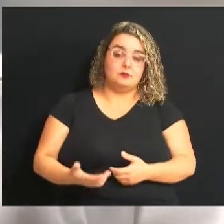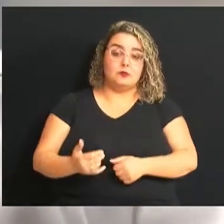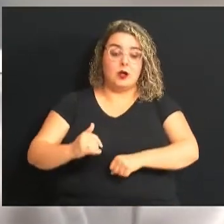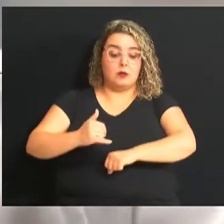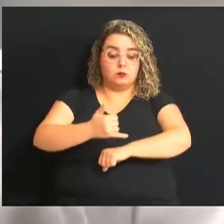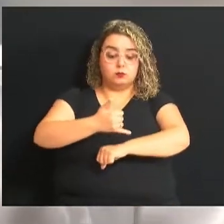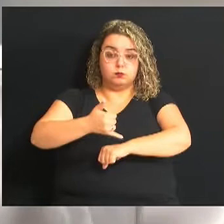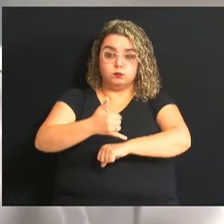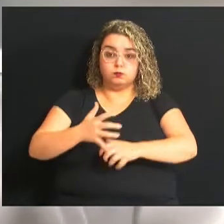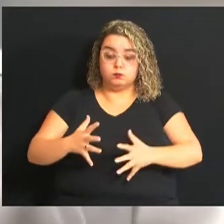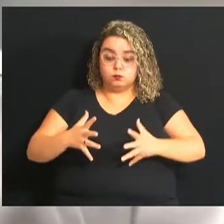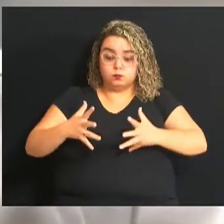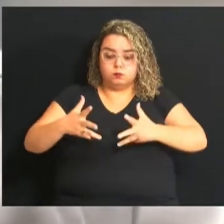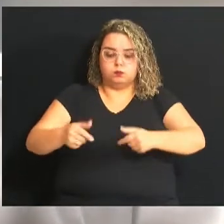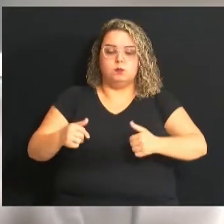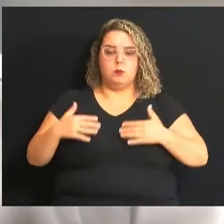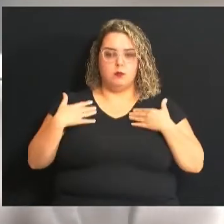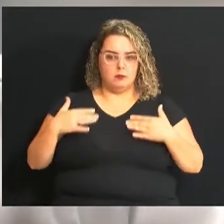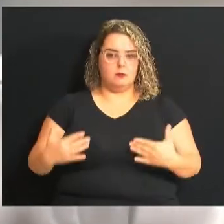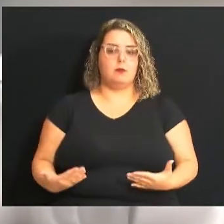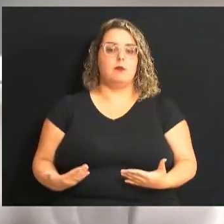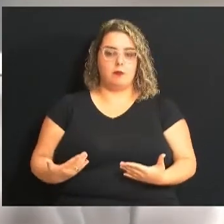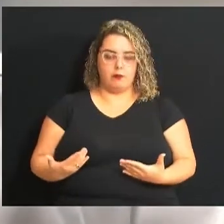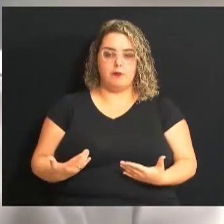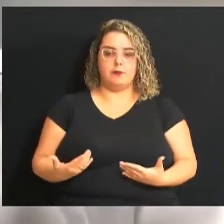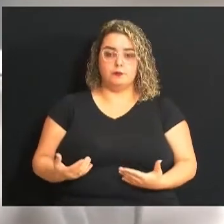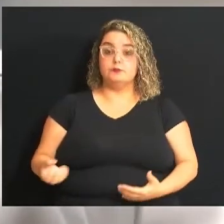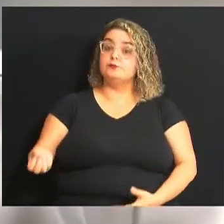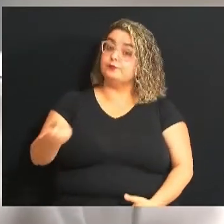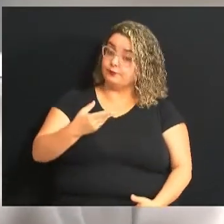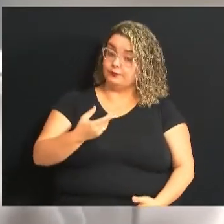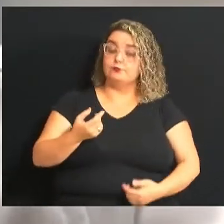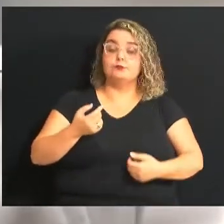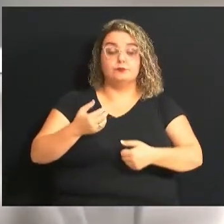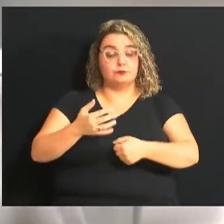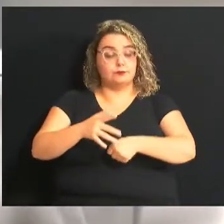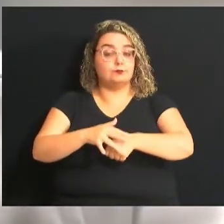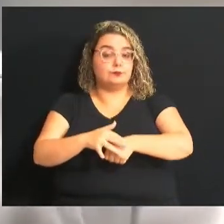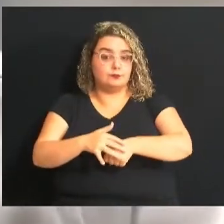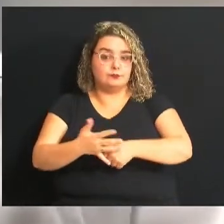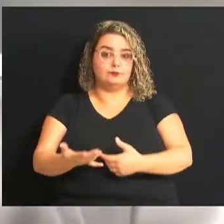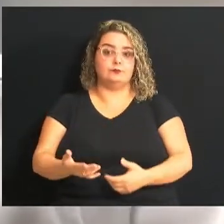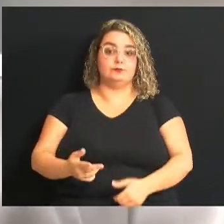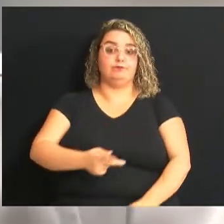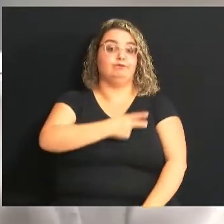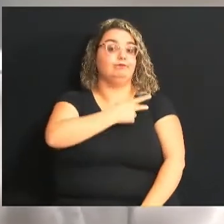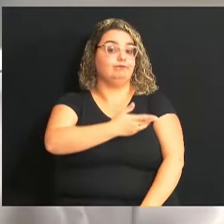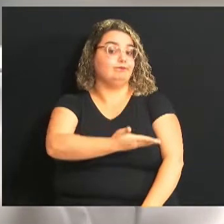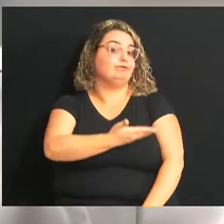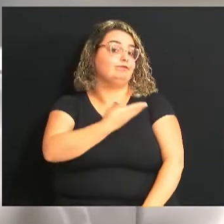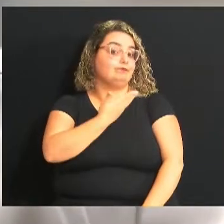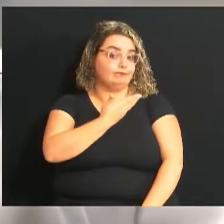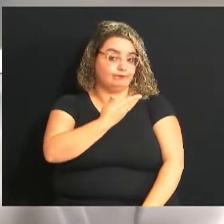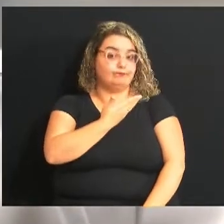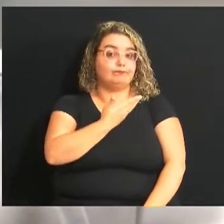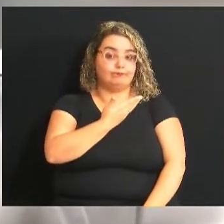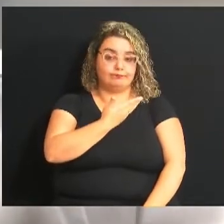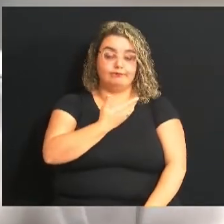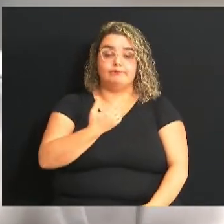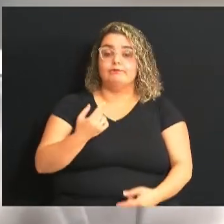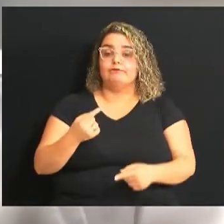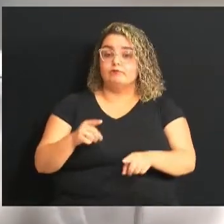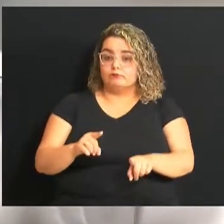o corpo, vai provocar novas doenças. Vai provocar hipertensão arterial, vai provocar